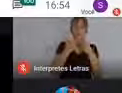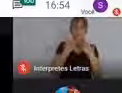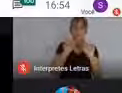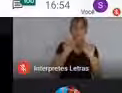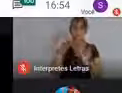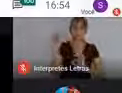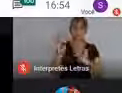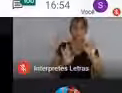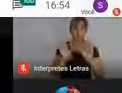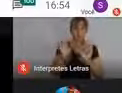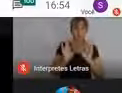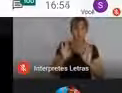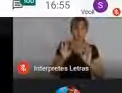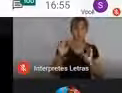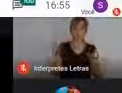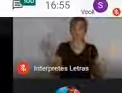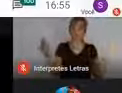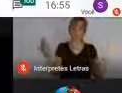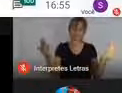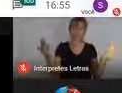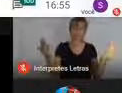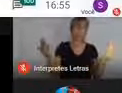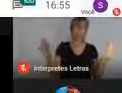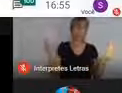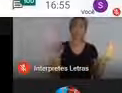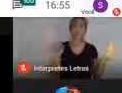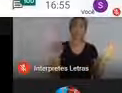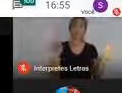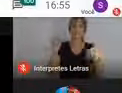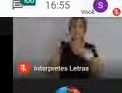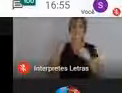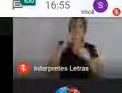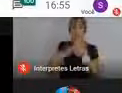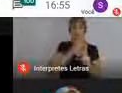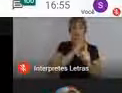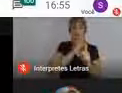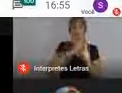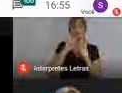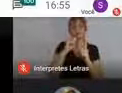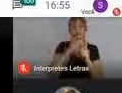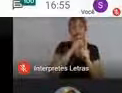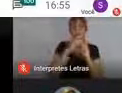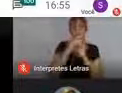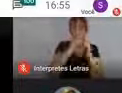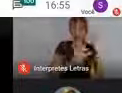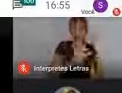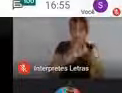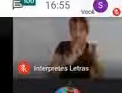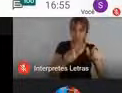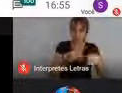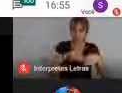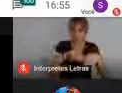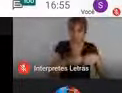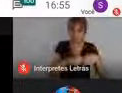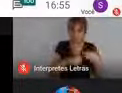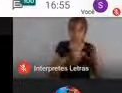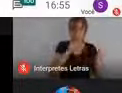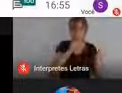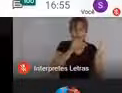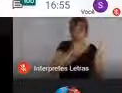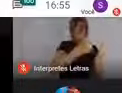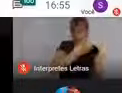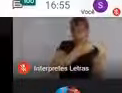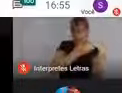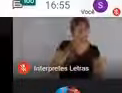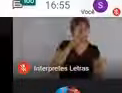elaboradas com dados das nossas comunidades, inclusive das 2 comunidades quilombolas. Essa primeira carta linguística, vocês